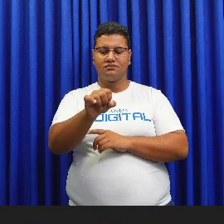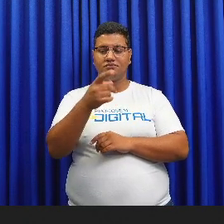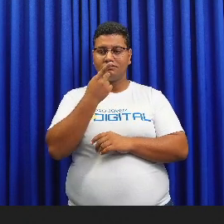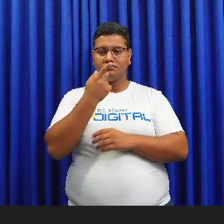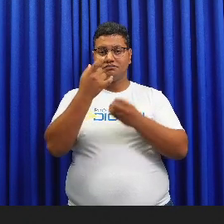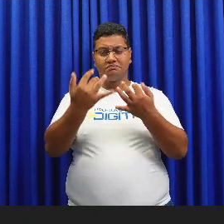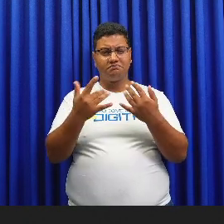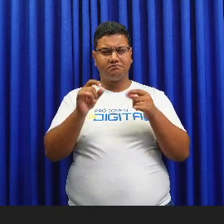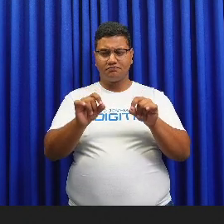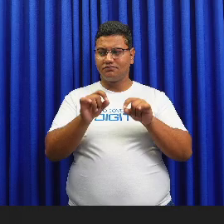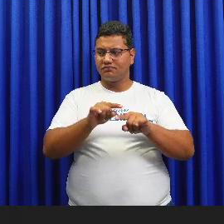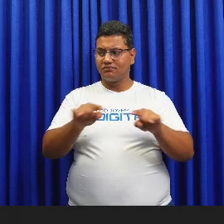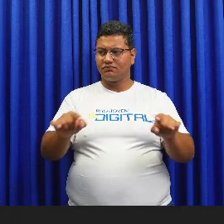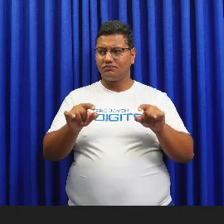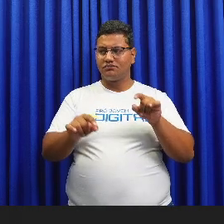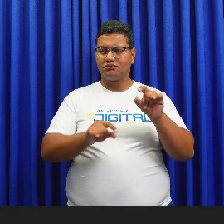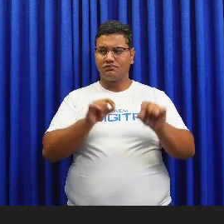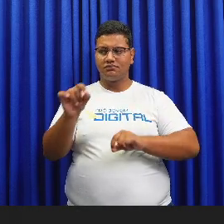traz aí